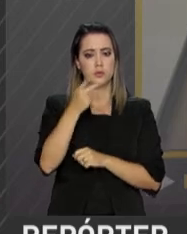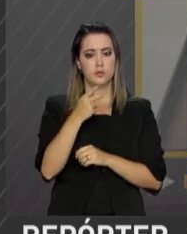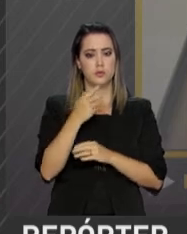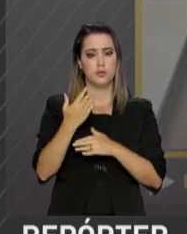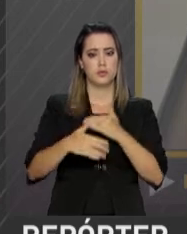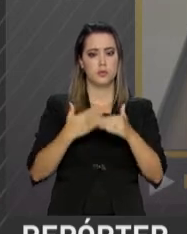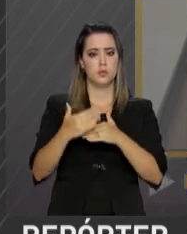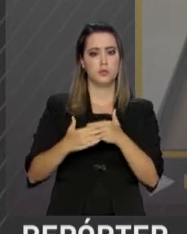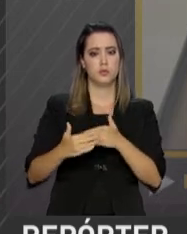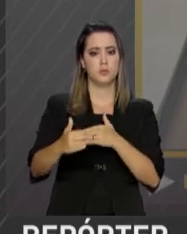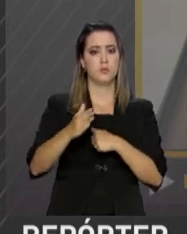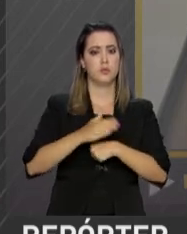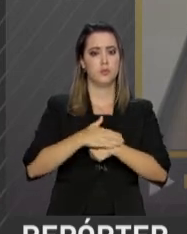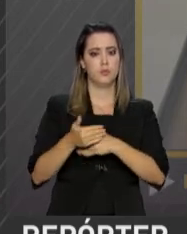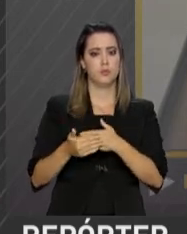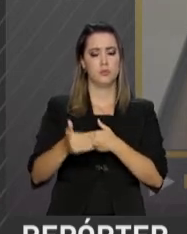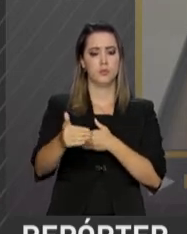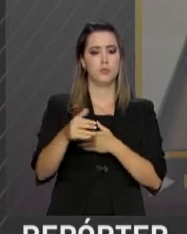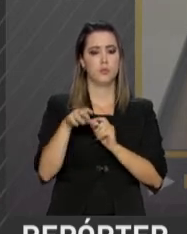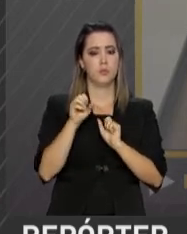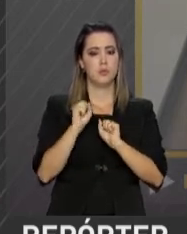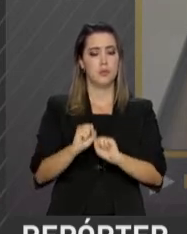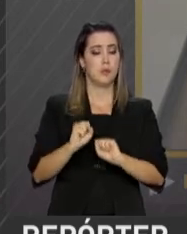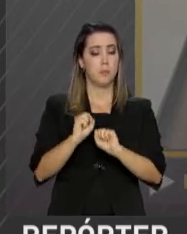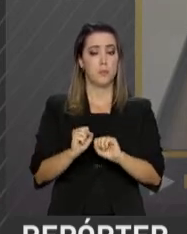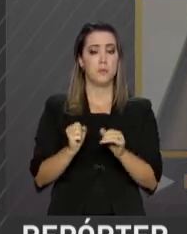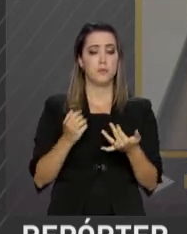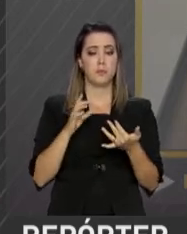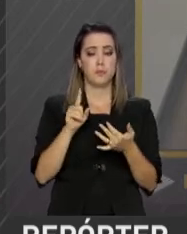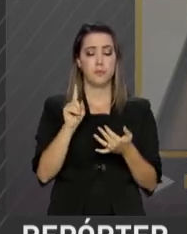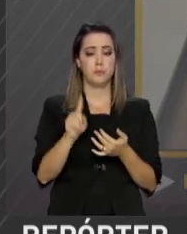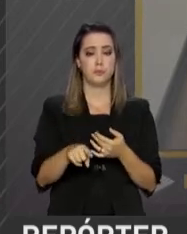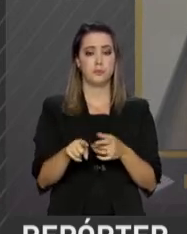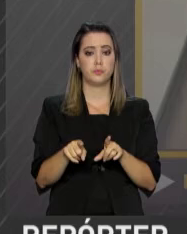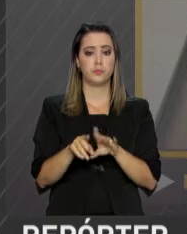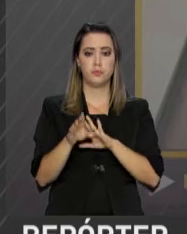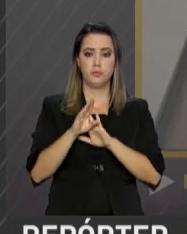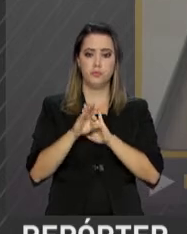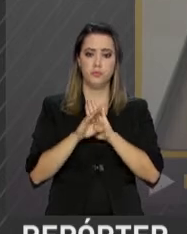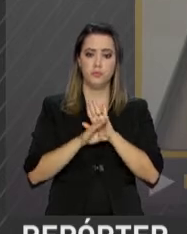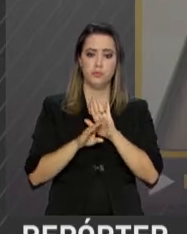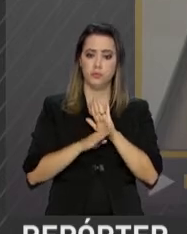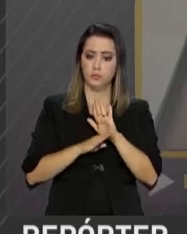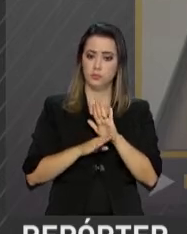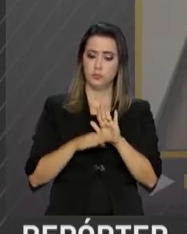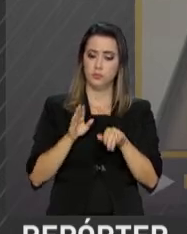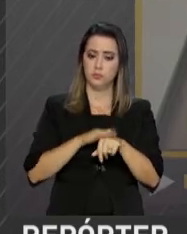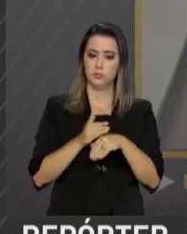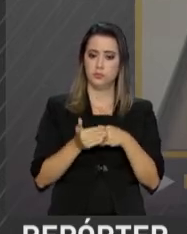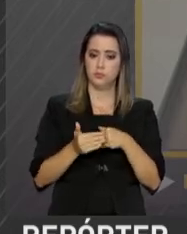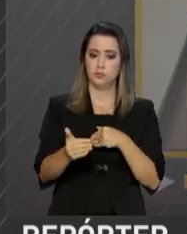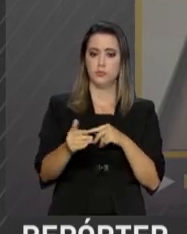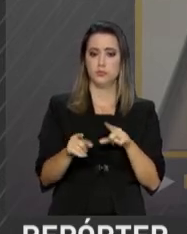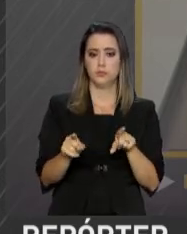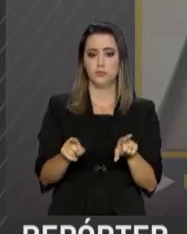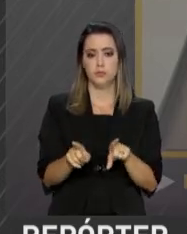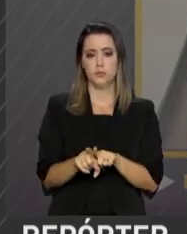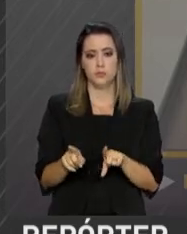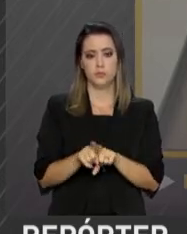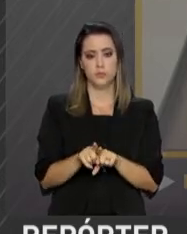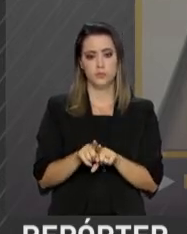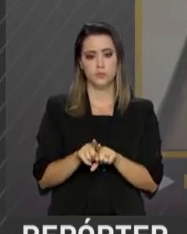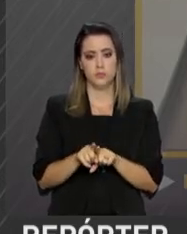prazo e essa lei então permite que esse programa de longo prazo e também